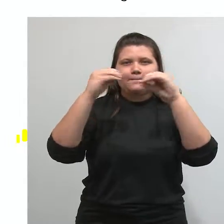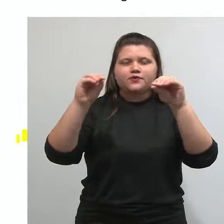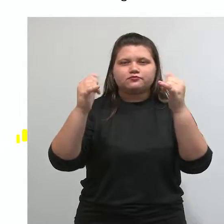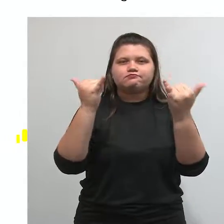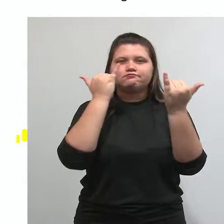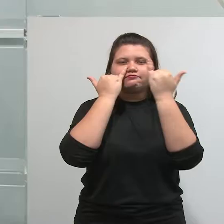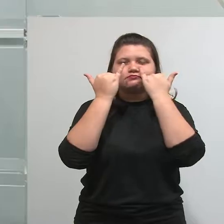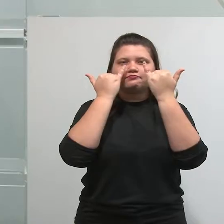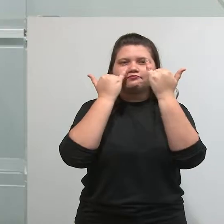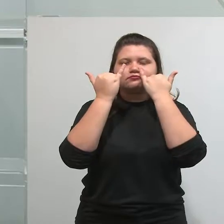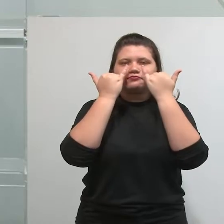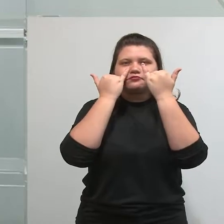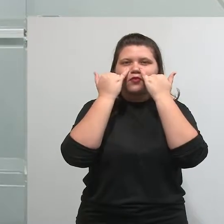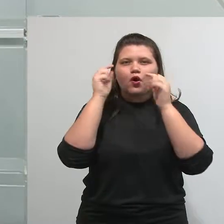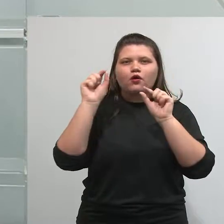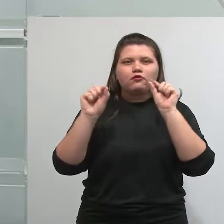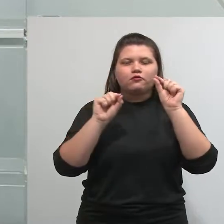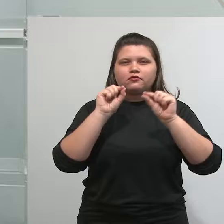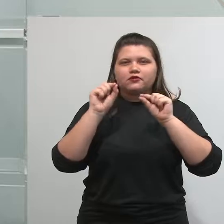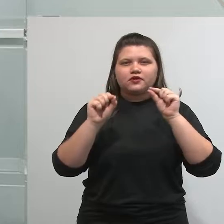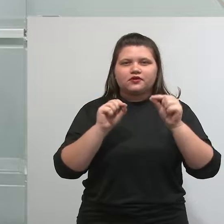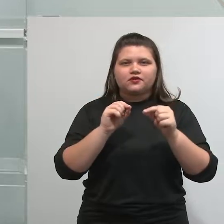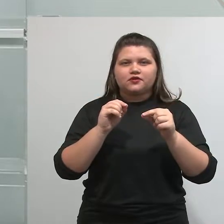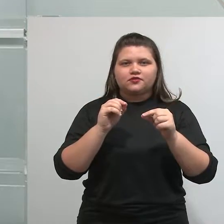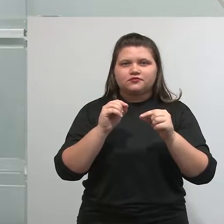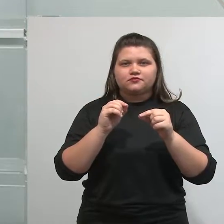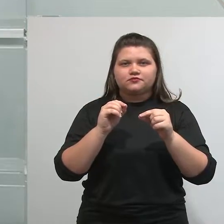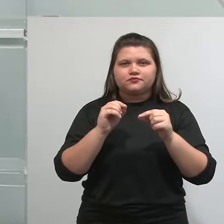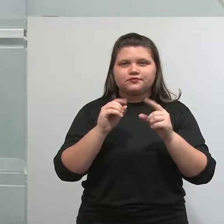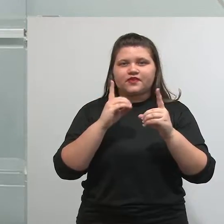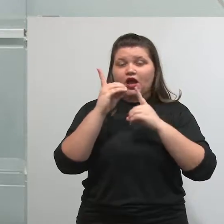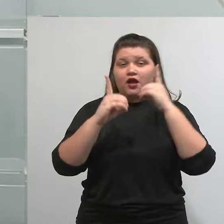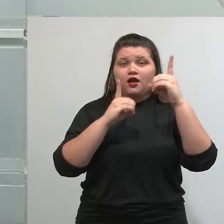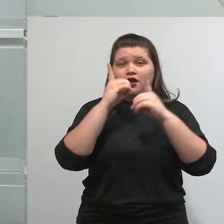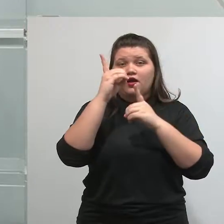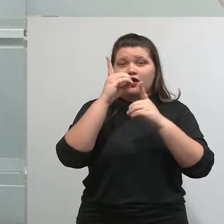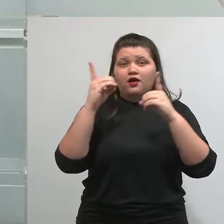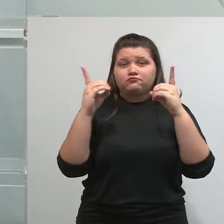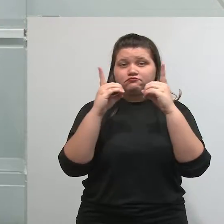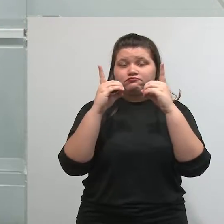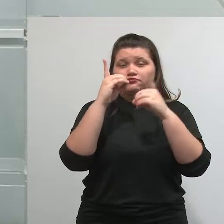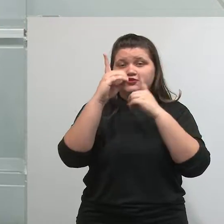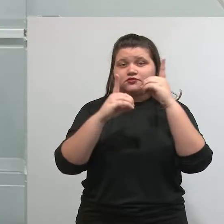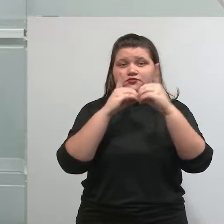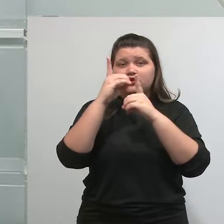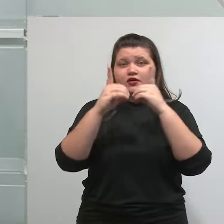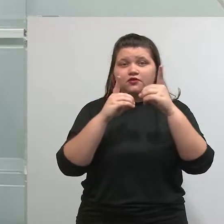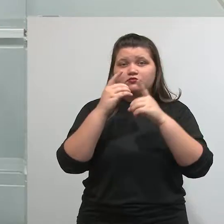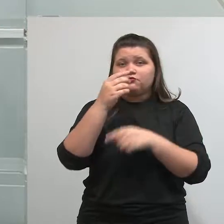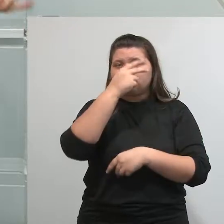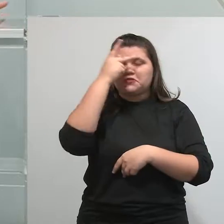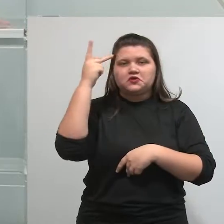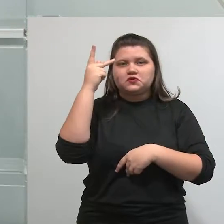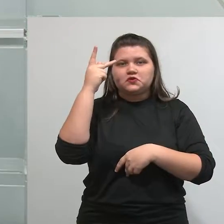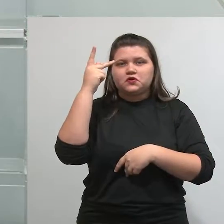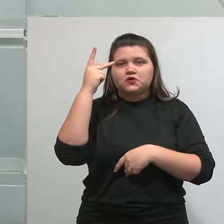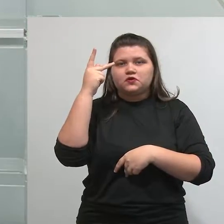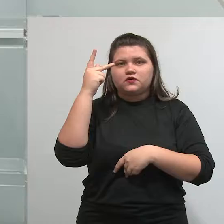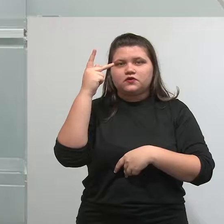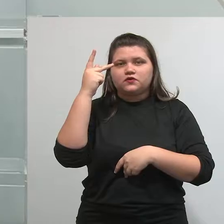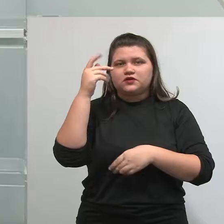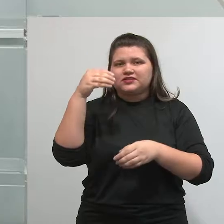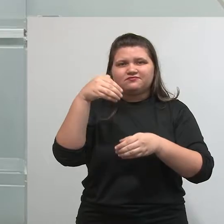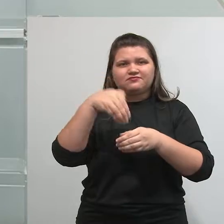relacionadas principalmente ao diálogo, né, que você teve com pessoas que de repente não fazem parte dali